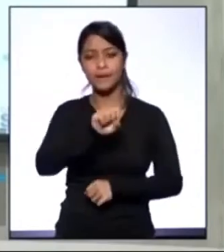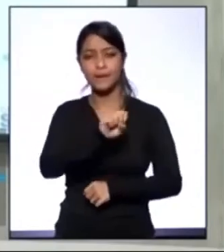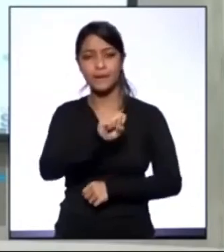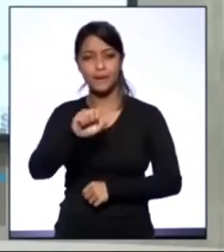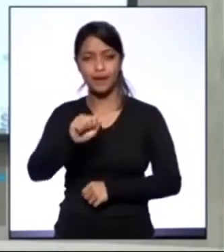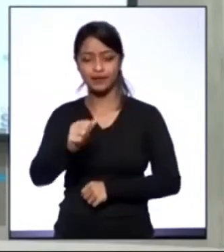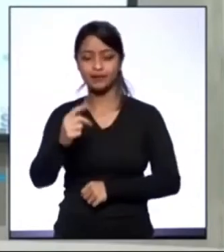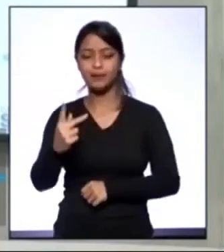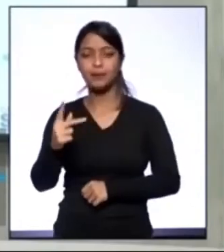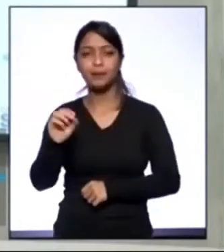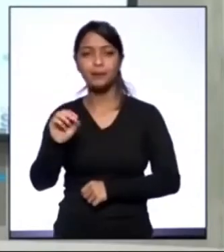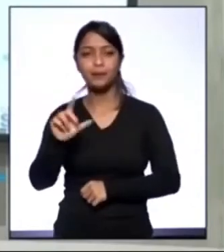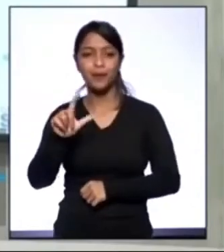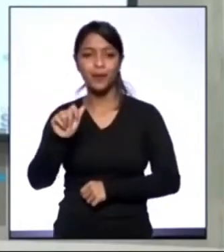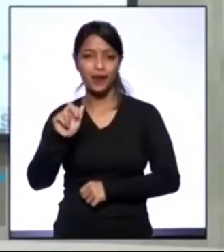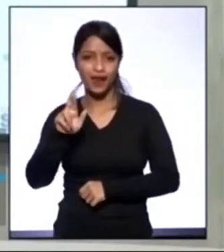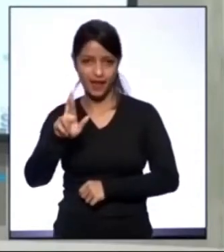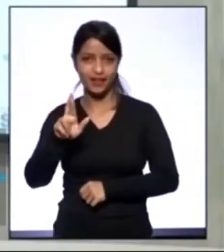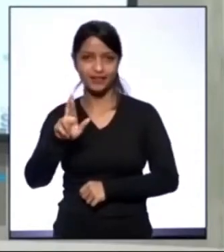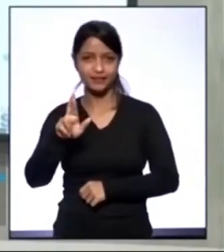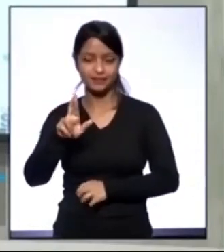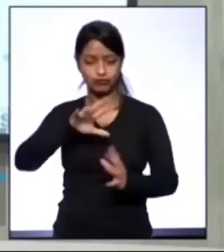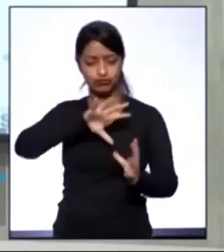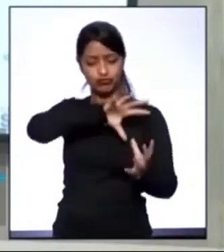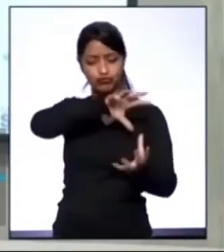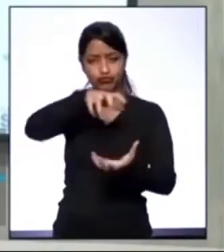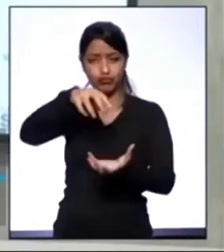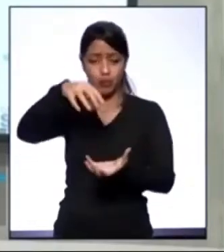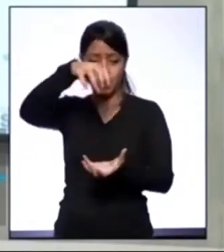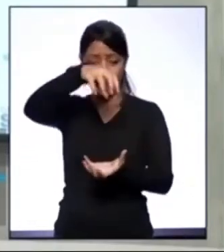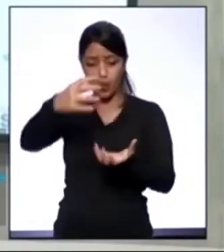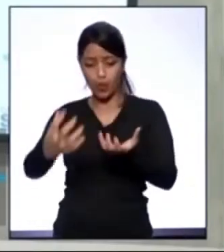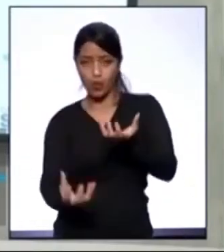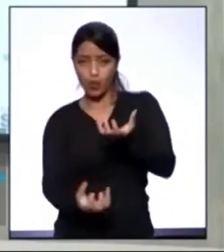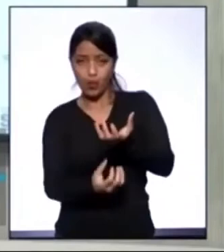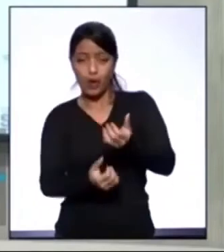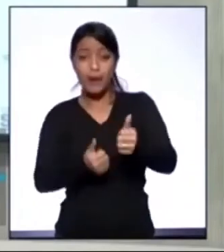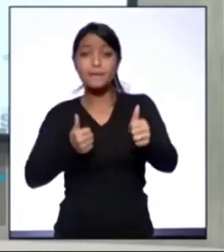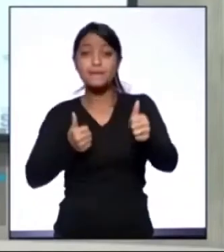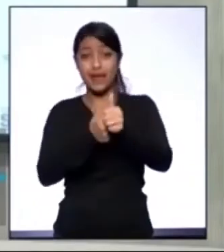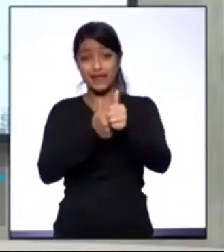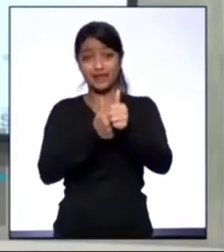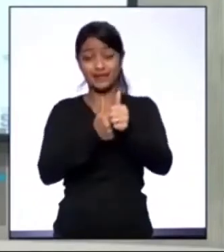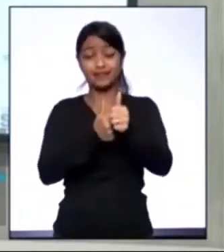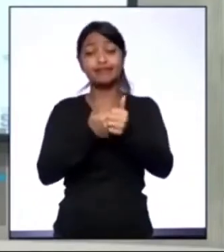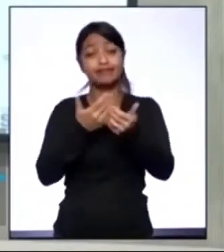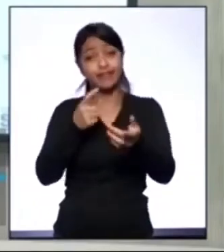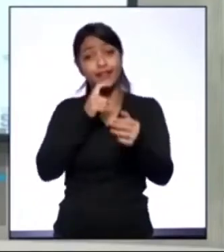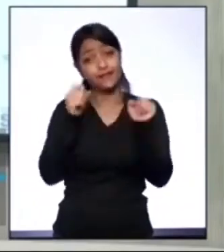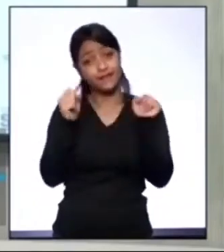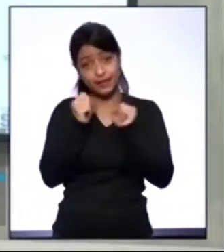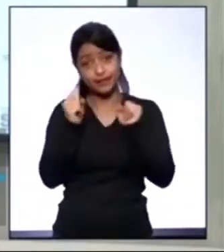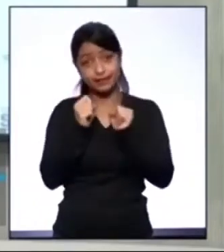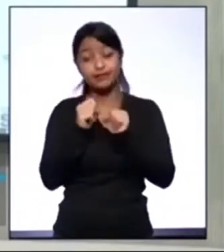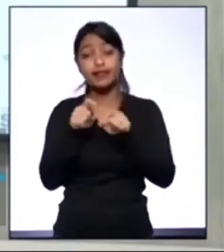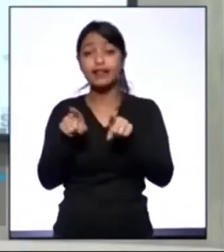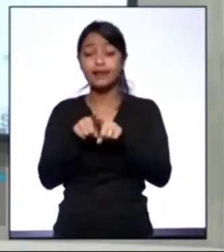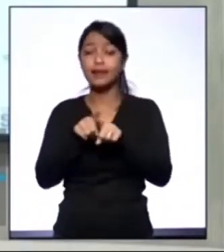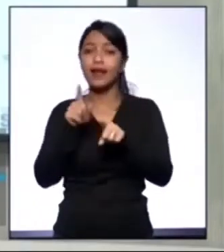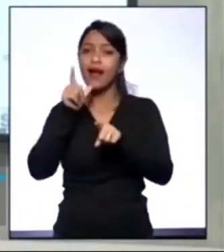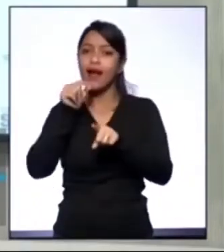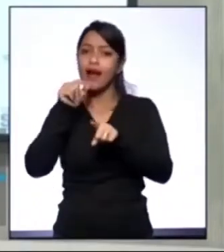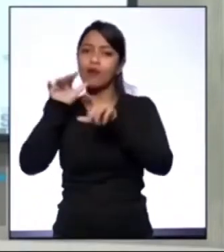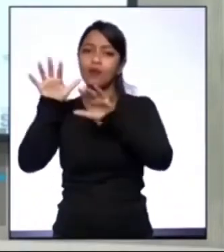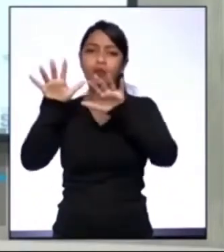círculo polar, é uma massa fria e úmida. Fria porque é polar e úmida porque se forma